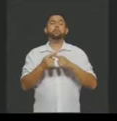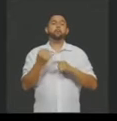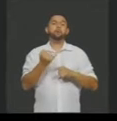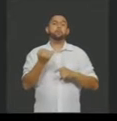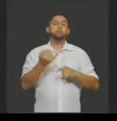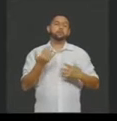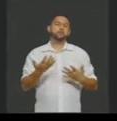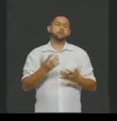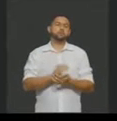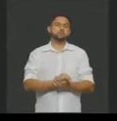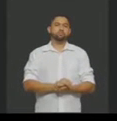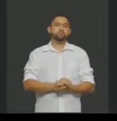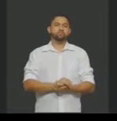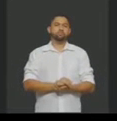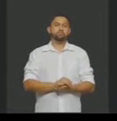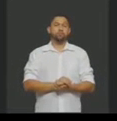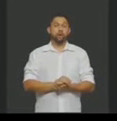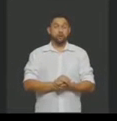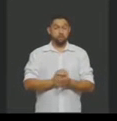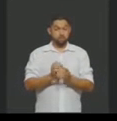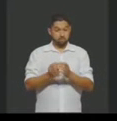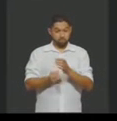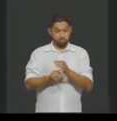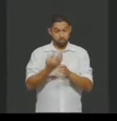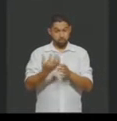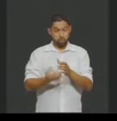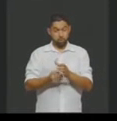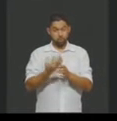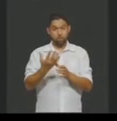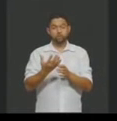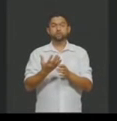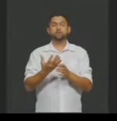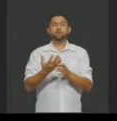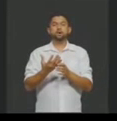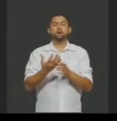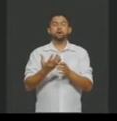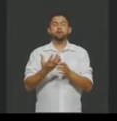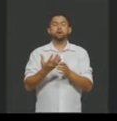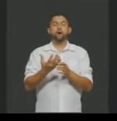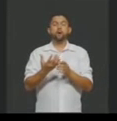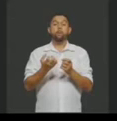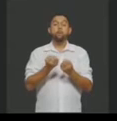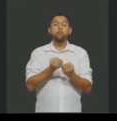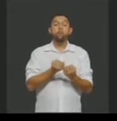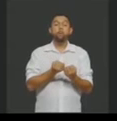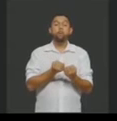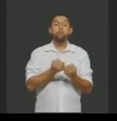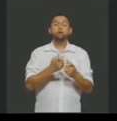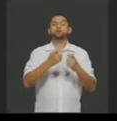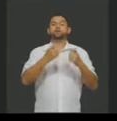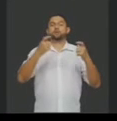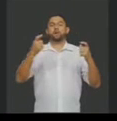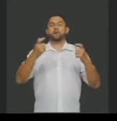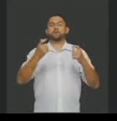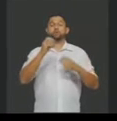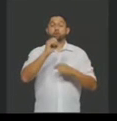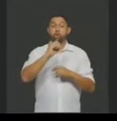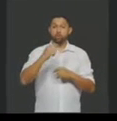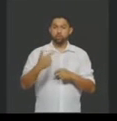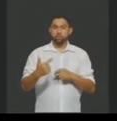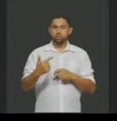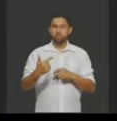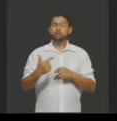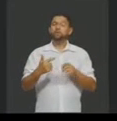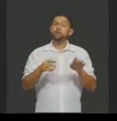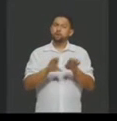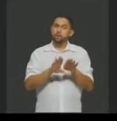fitoplâncton? Além de elas produzirem uma grande quantidade de oxigênio, né, para os seres vivos, elas vão